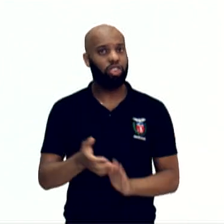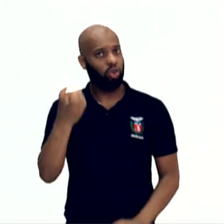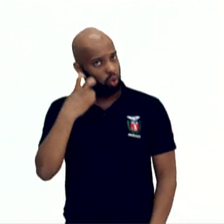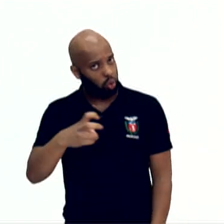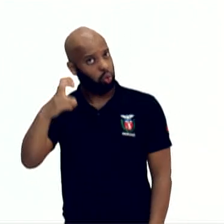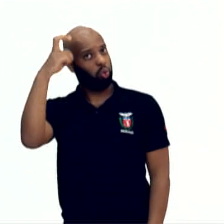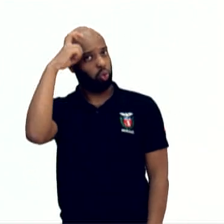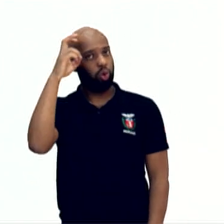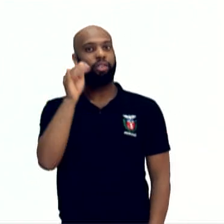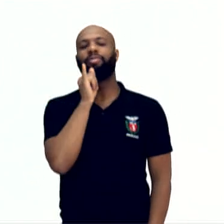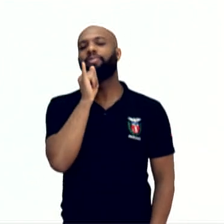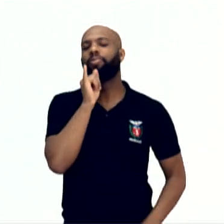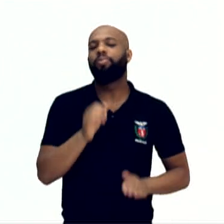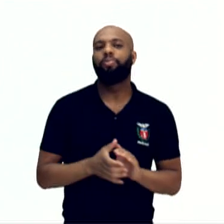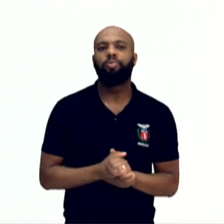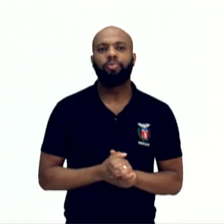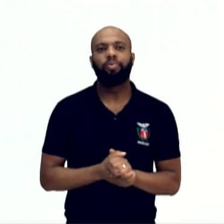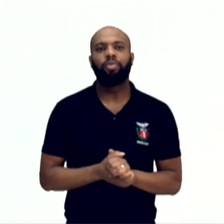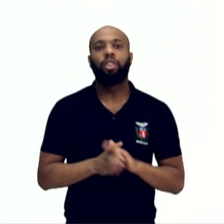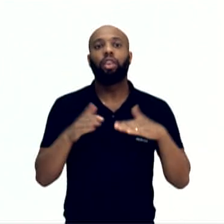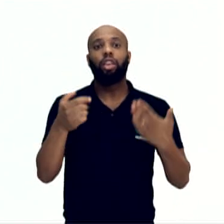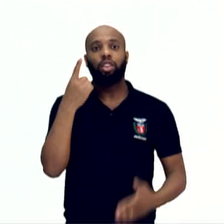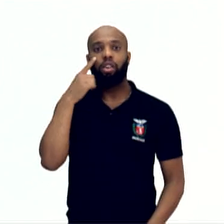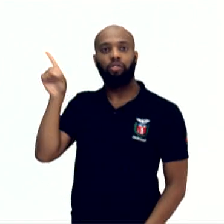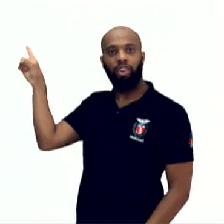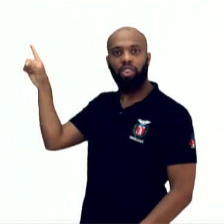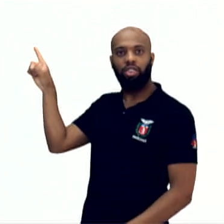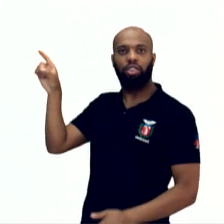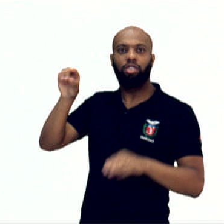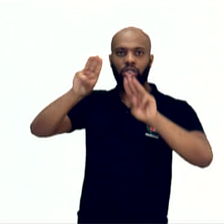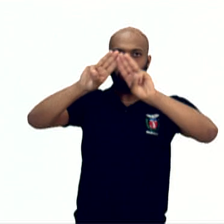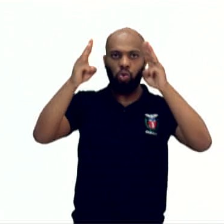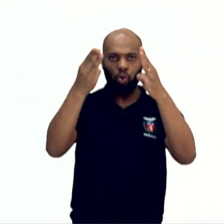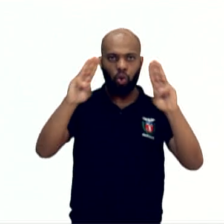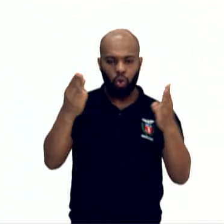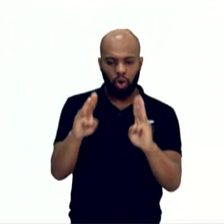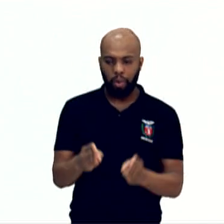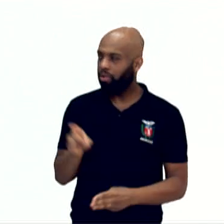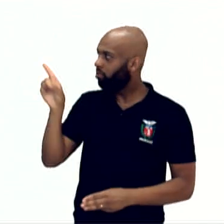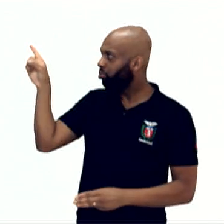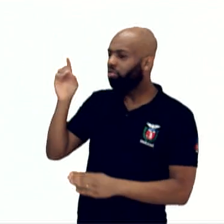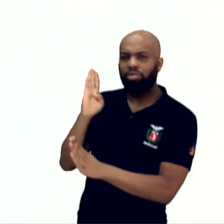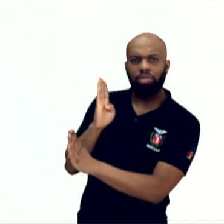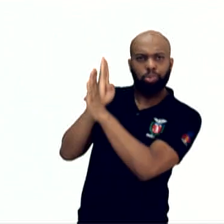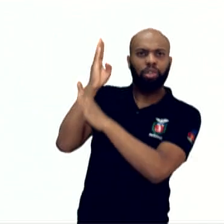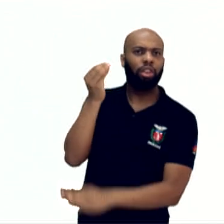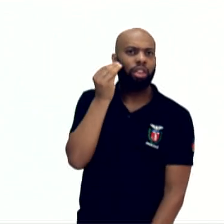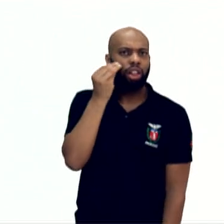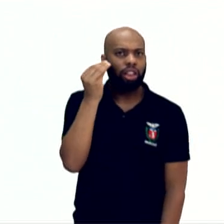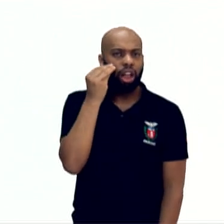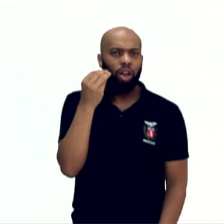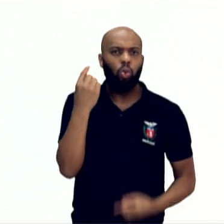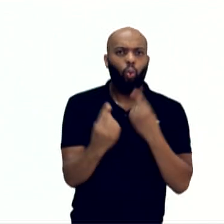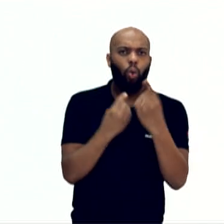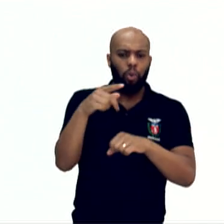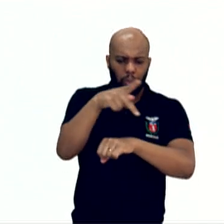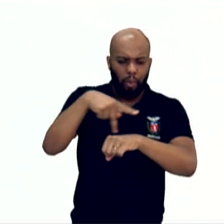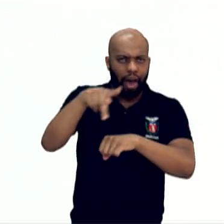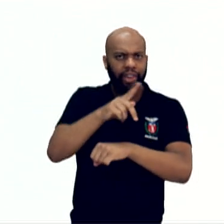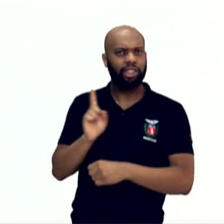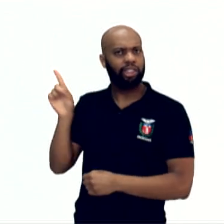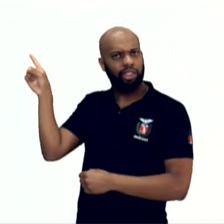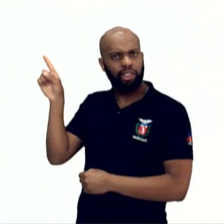cultural, por exemplo. Então, observe o mapinha e tente identificar quais são os possíveis países, em